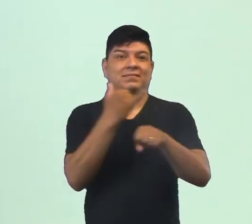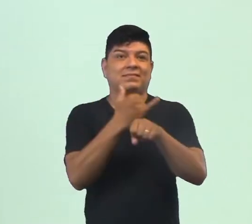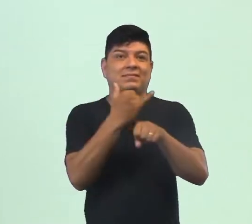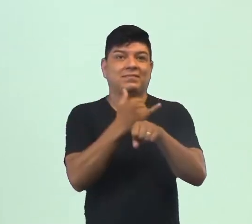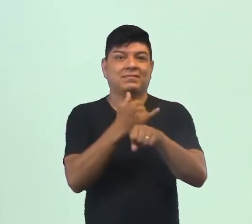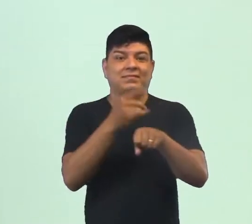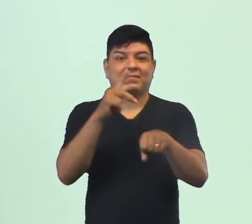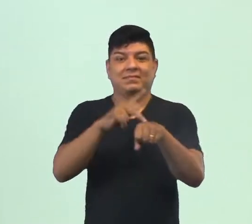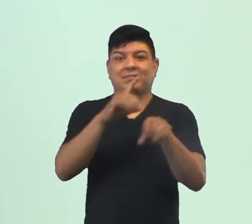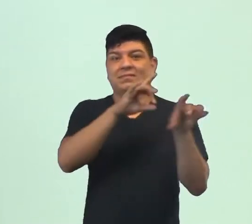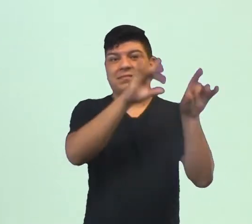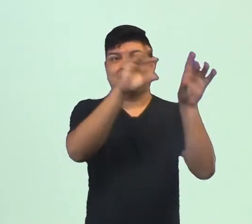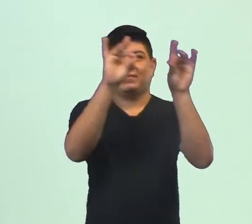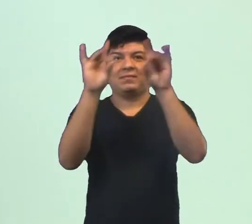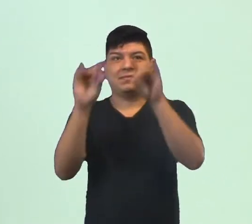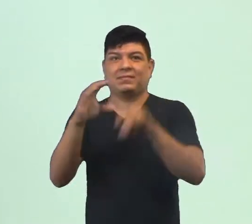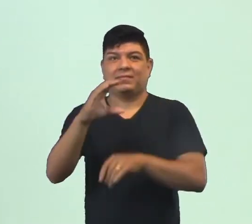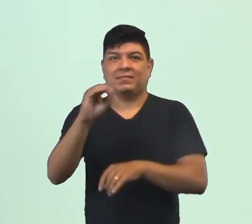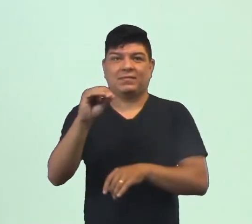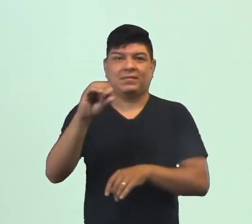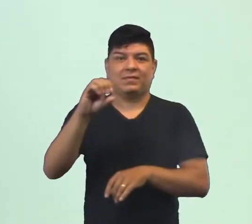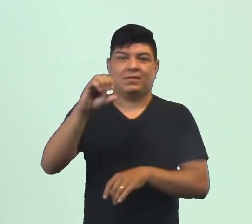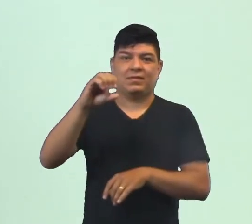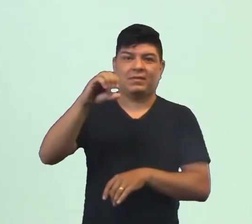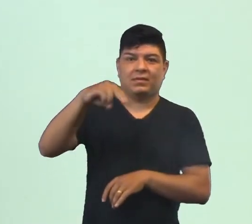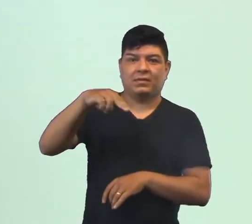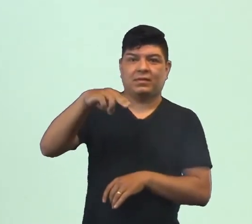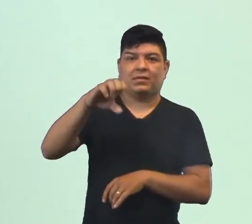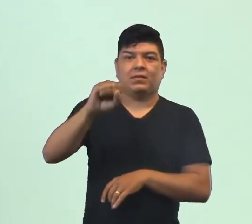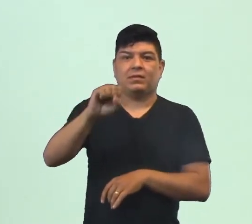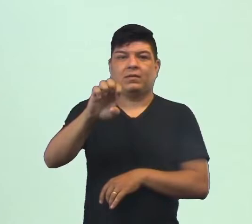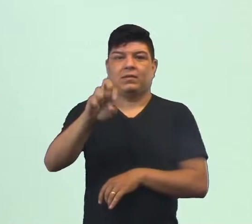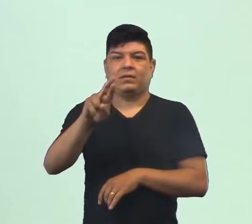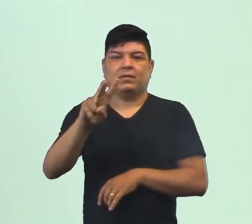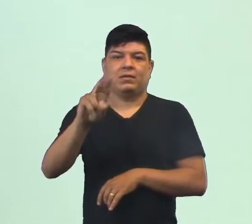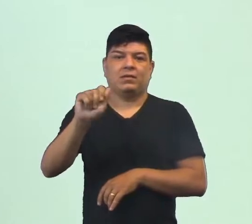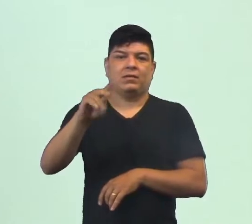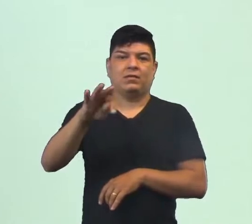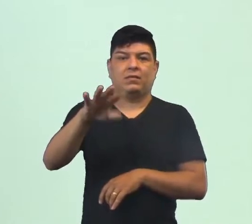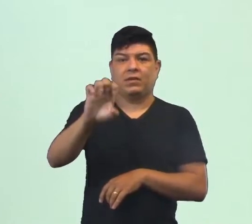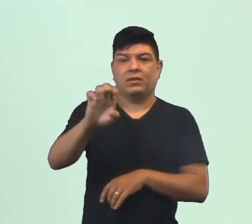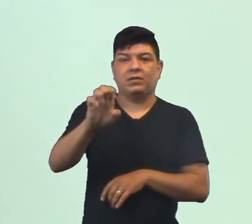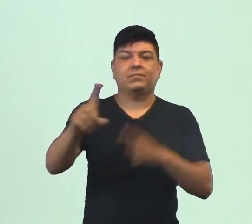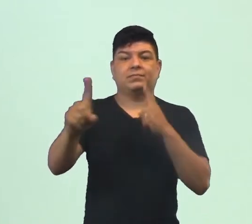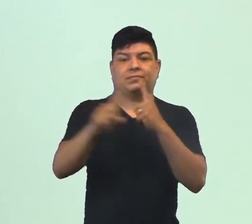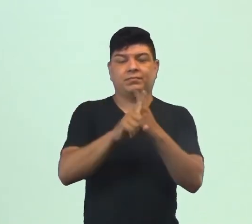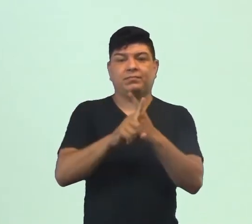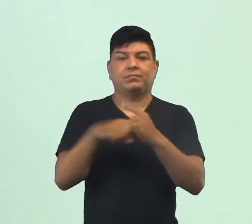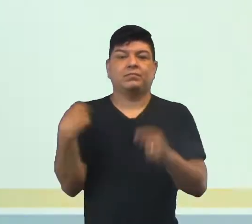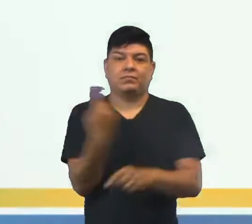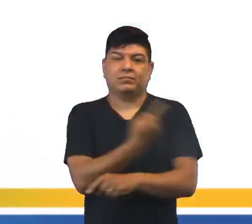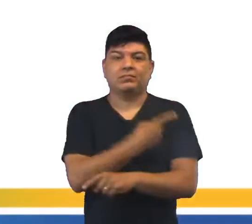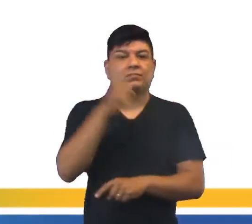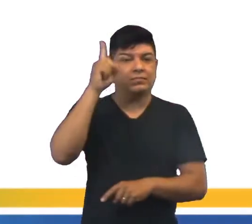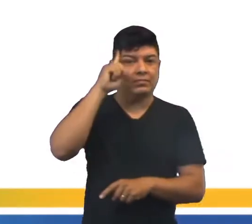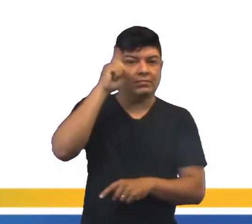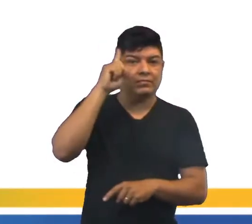metais, minerais, conservantes encontrados no nosso dia a dia. Então vamos começar a nossa aula?